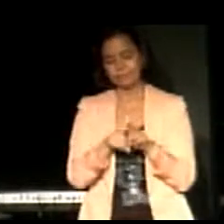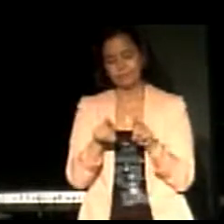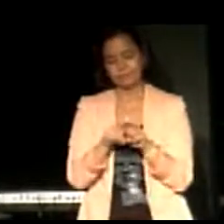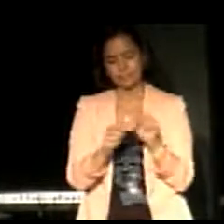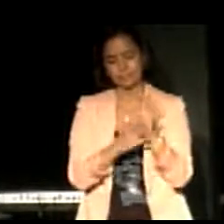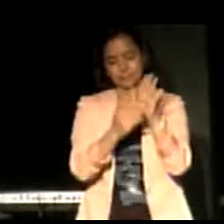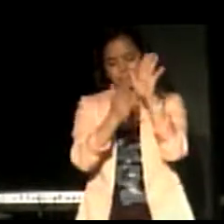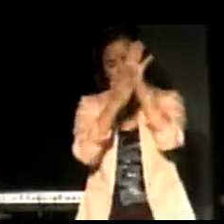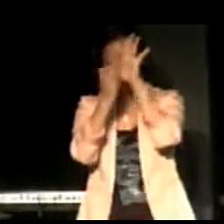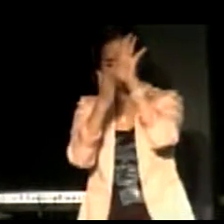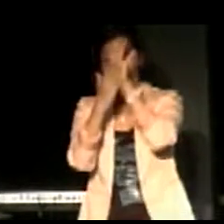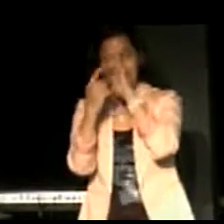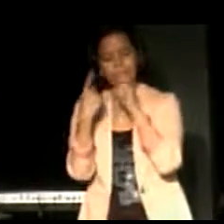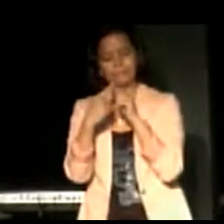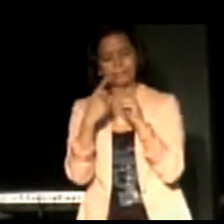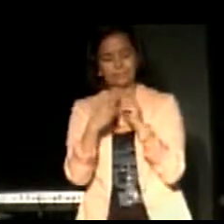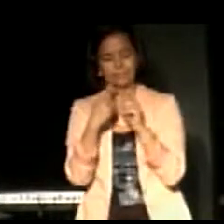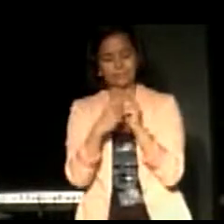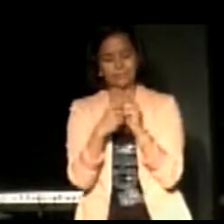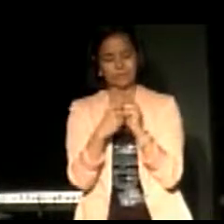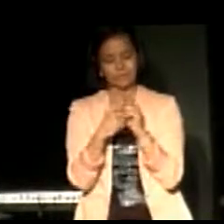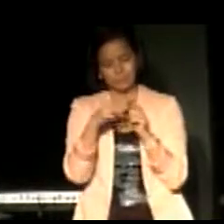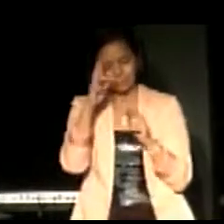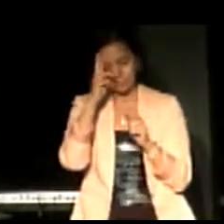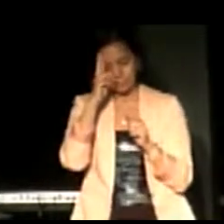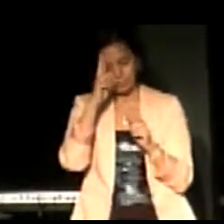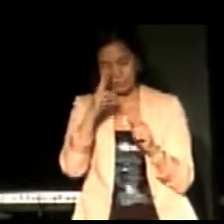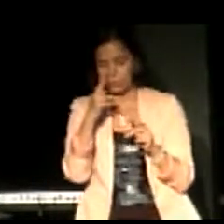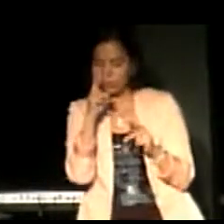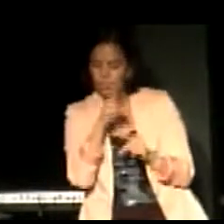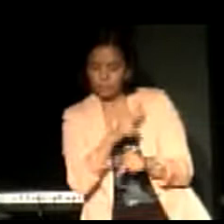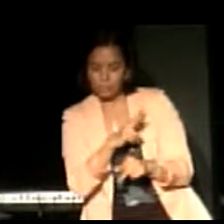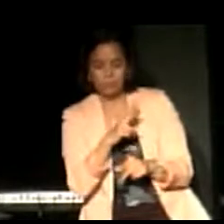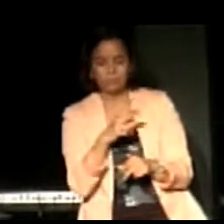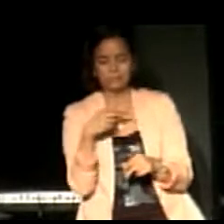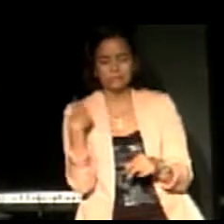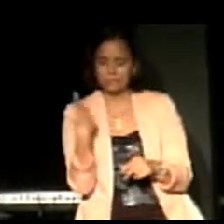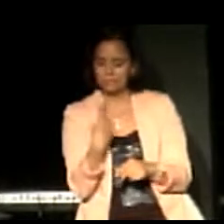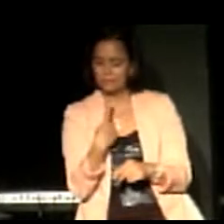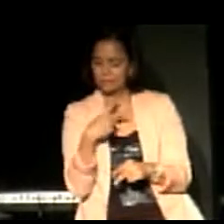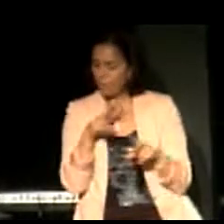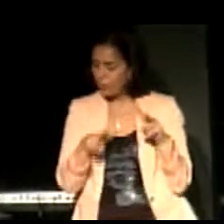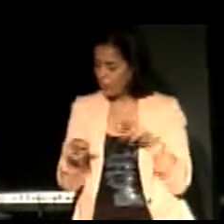te bendizer, porque o Senhor olhou por nós com o seu amor